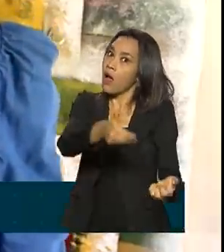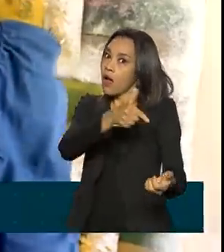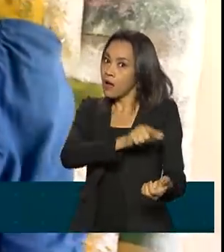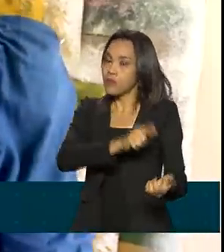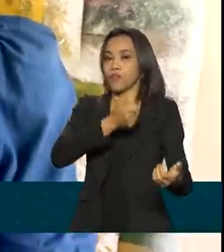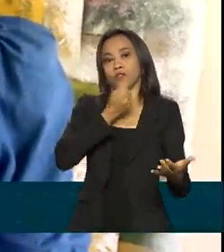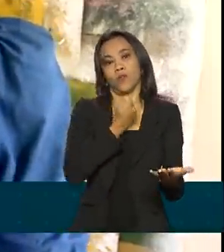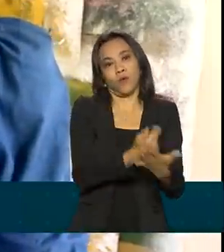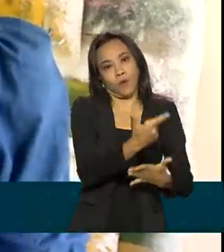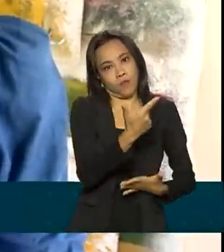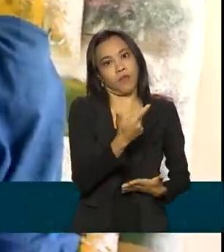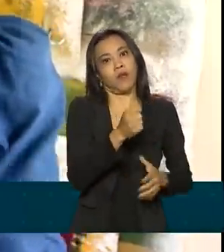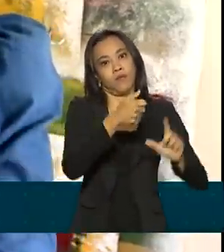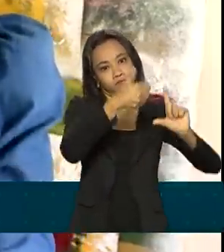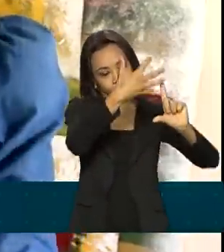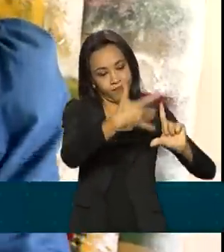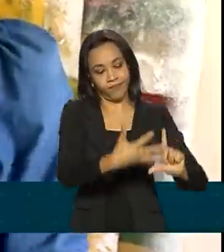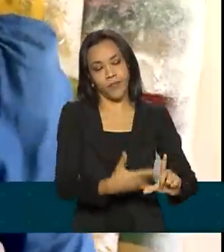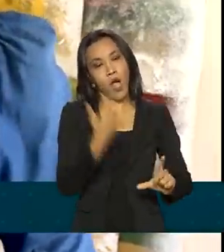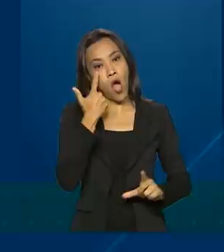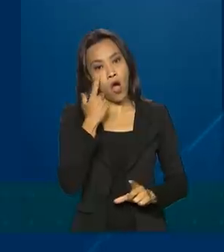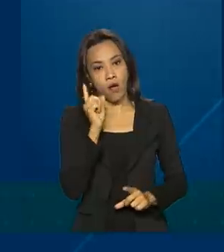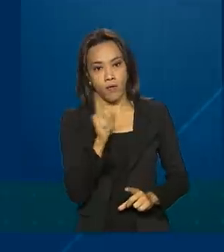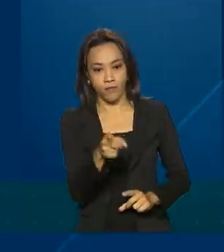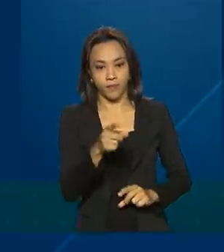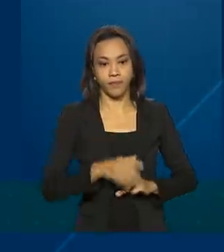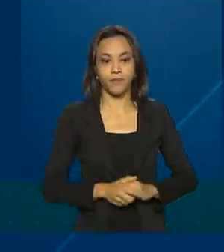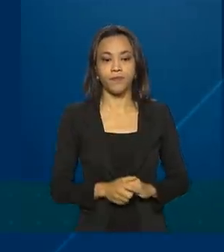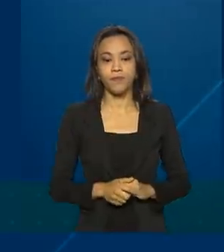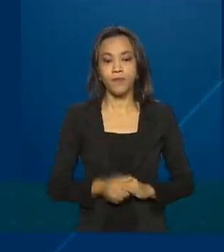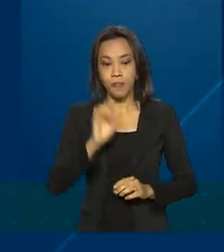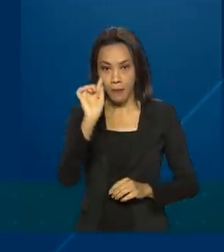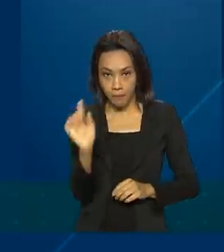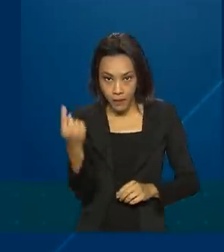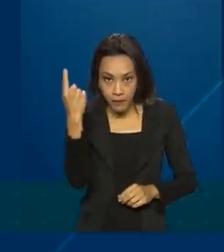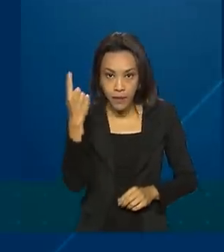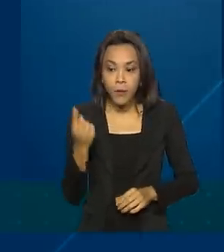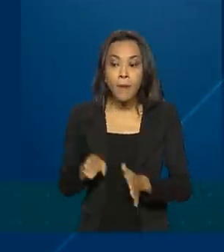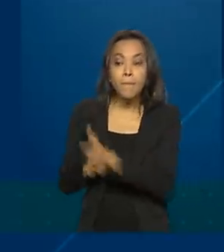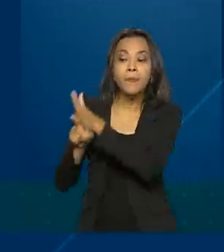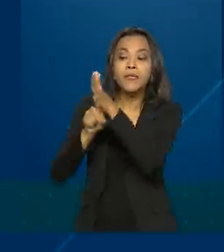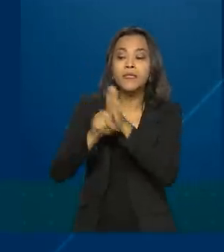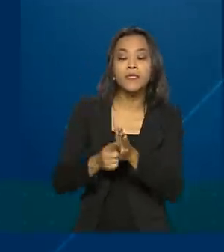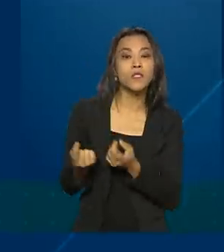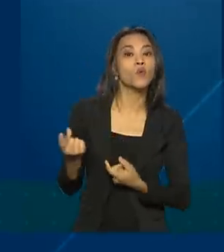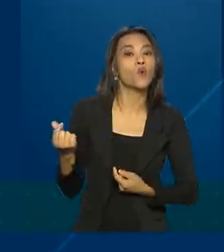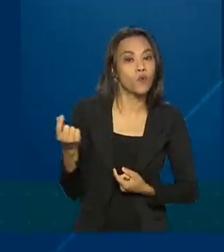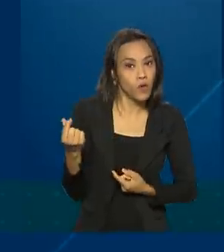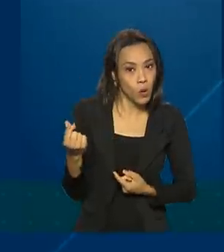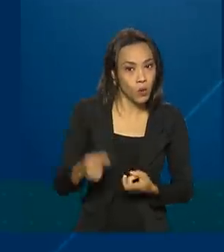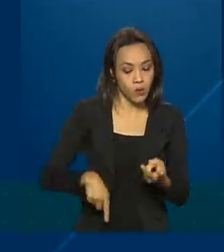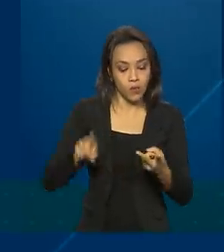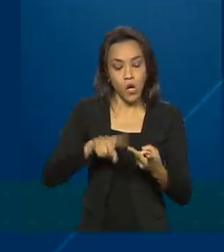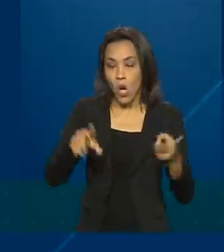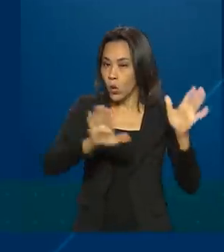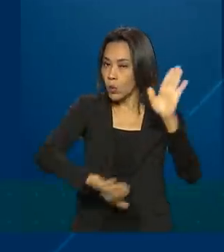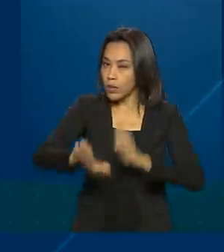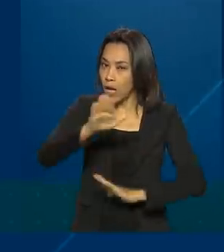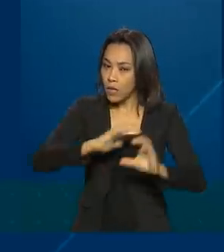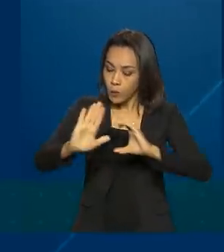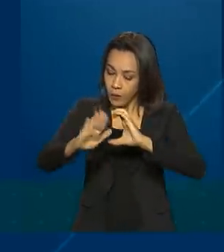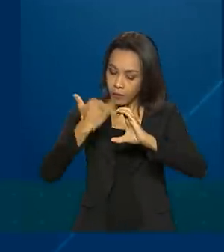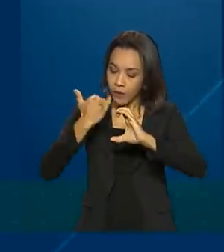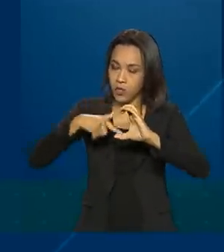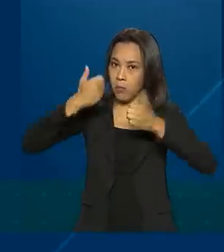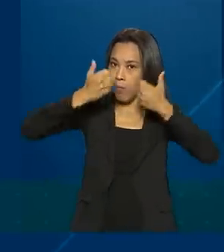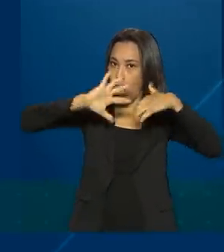de fechar uma compra digital para sou uma olhada primeiro pesquise o preço cuidado com o e-mail com promoções